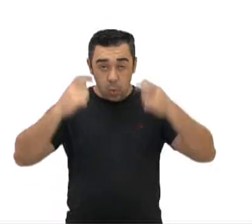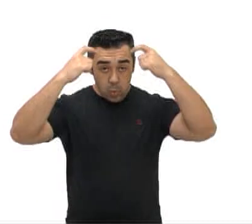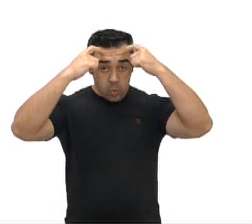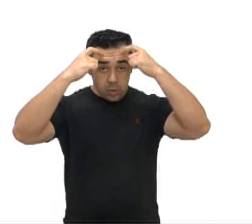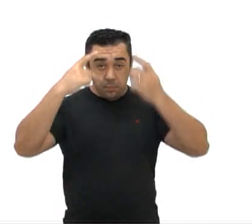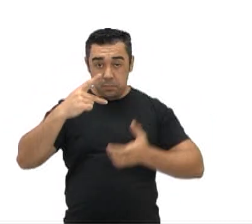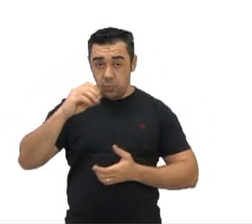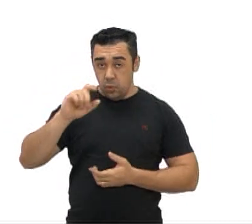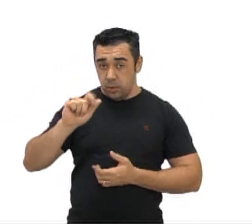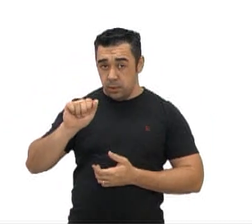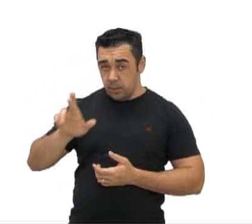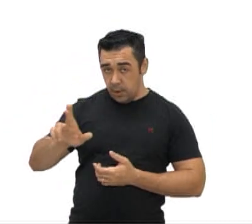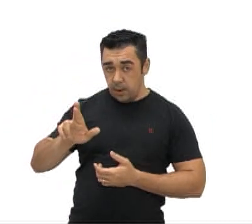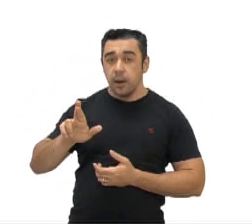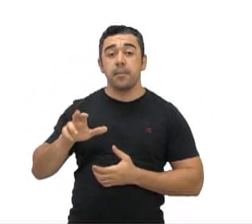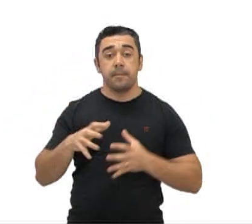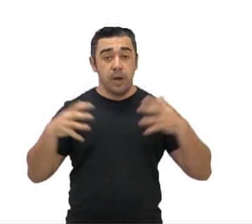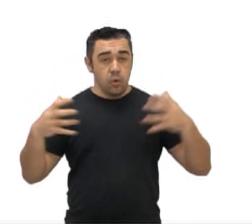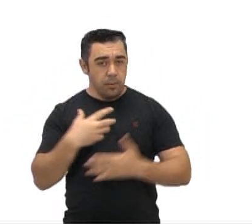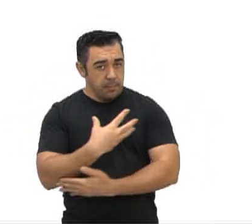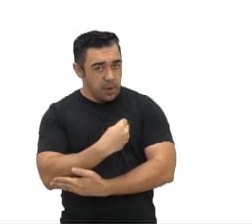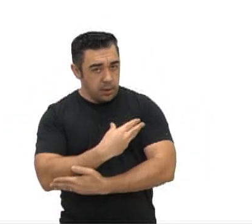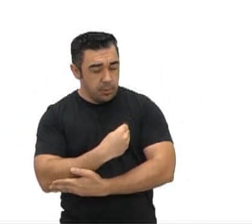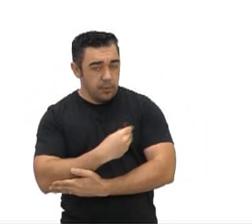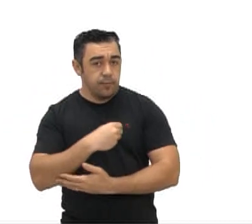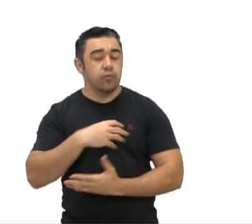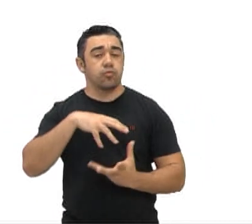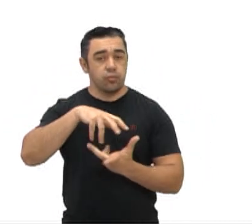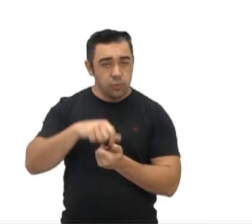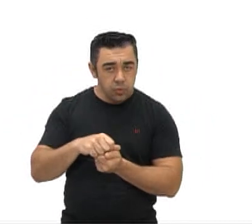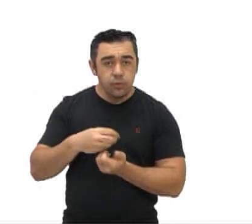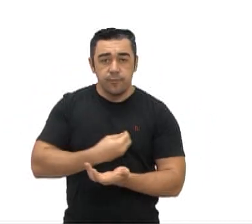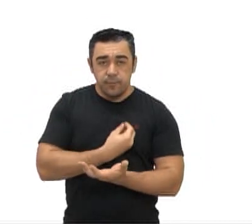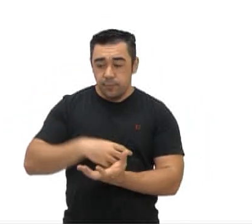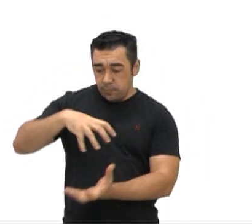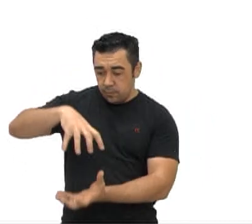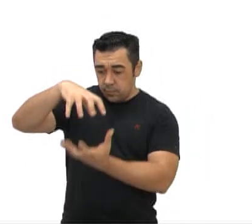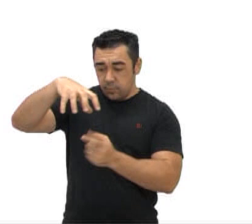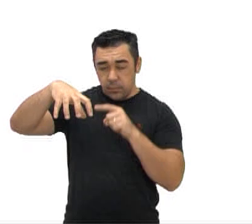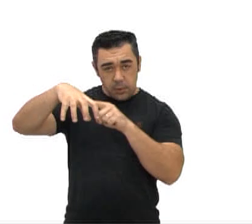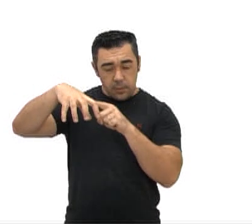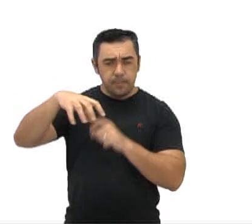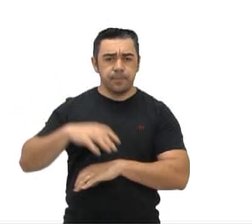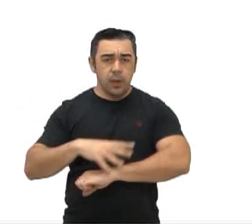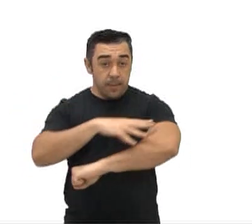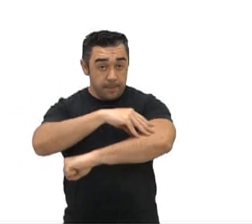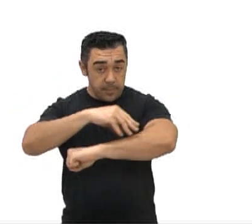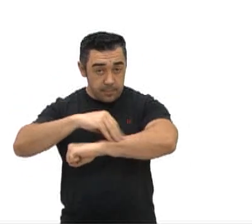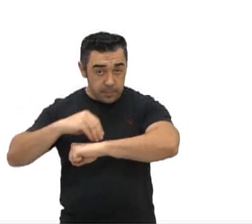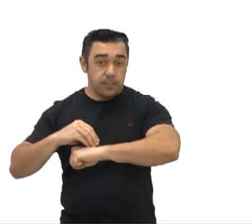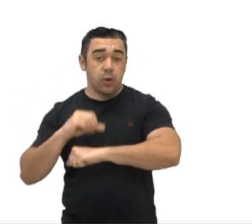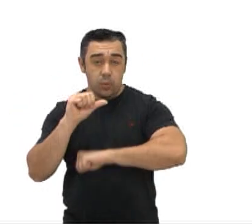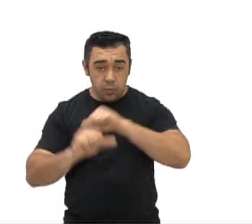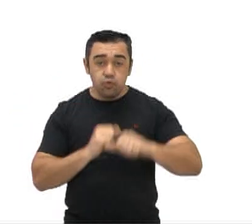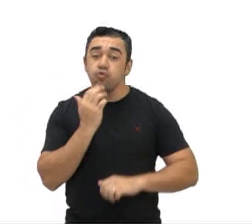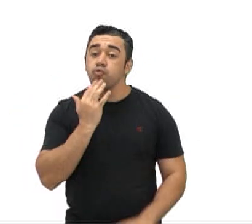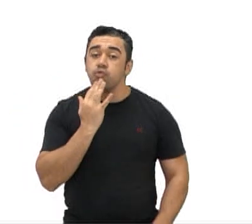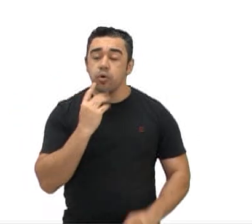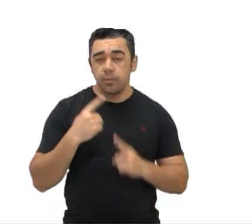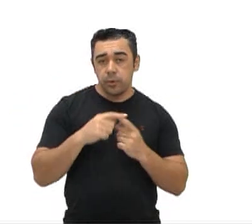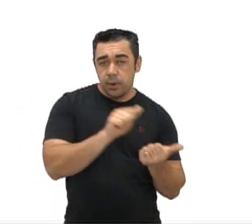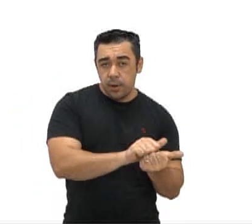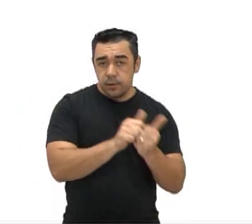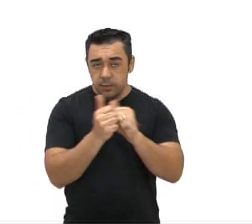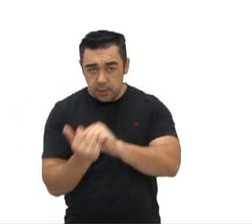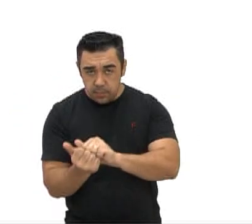um dos maiores mamíferos carnívoros do mundo, vive na região ártica. Sua pelagem mudou de cor para se adaptar a esse